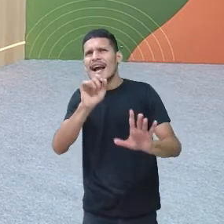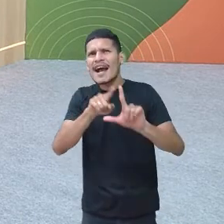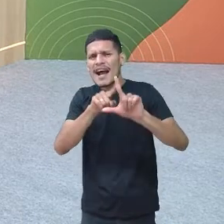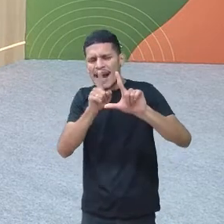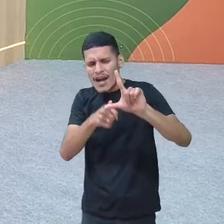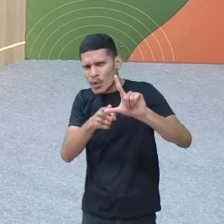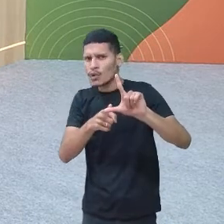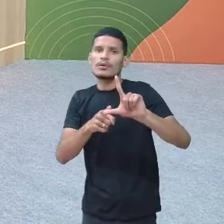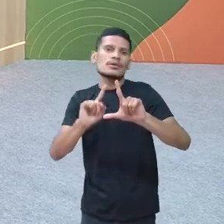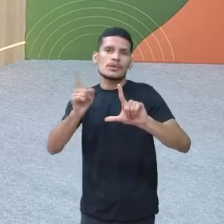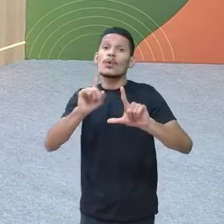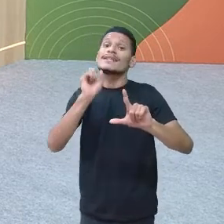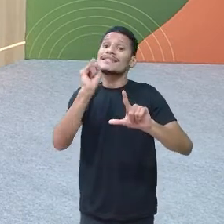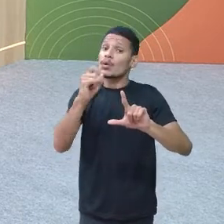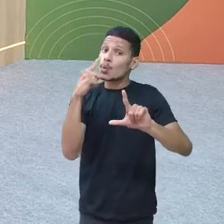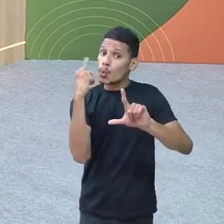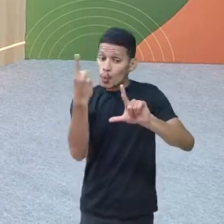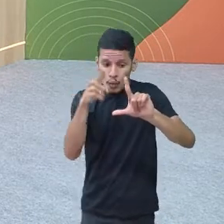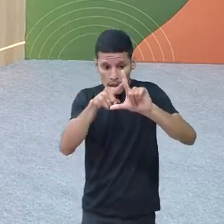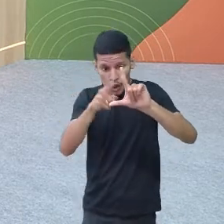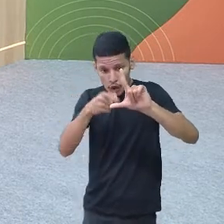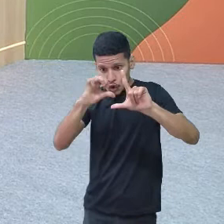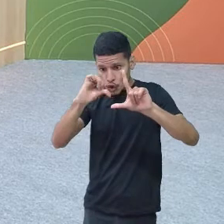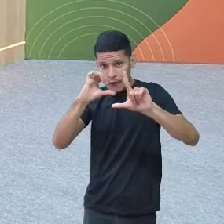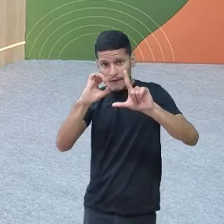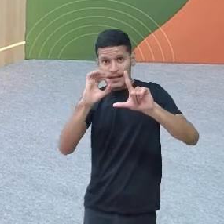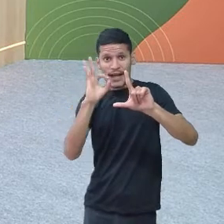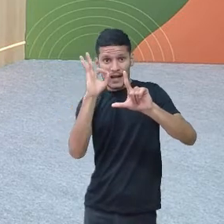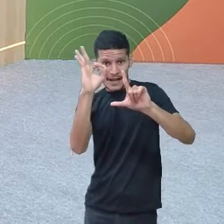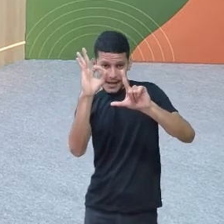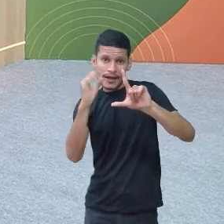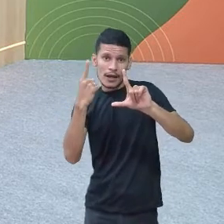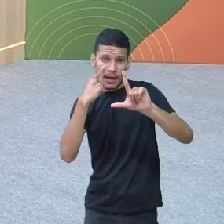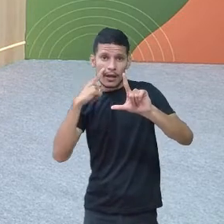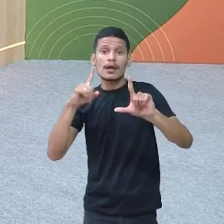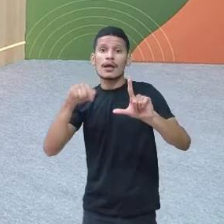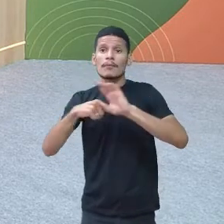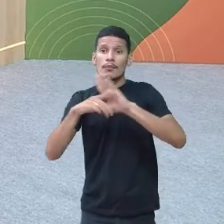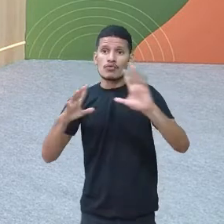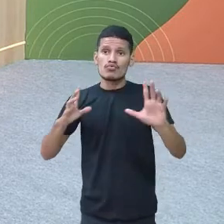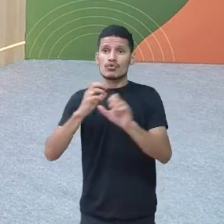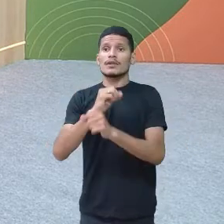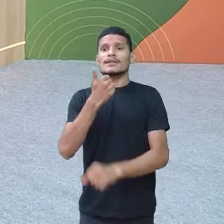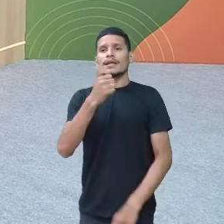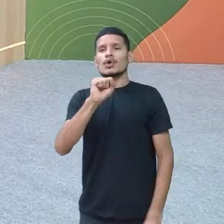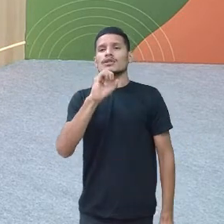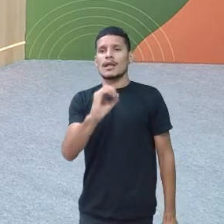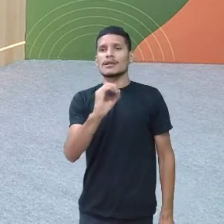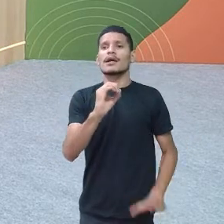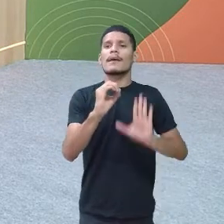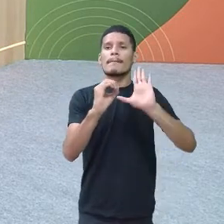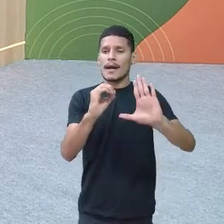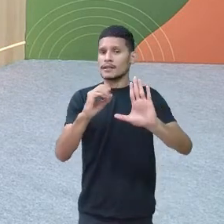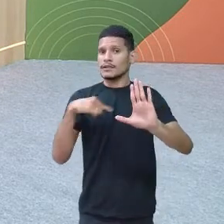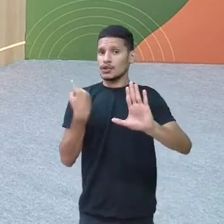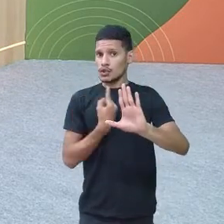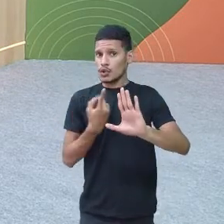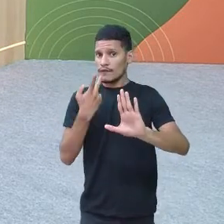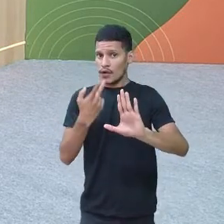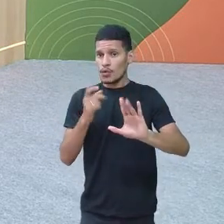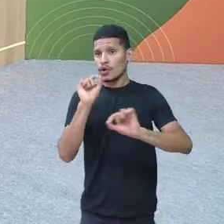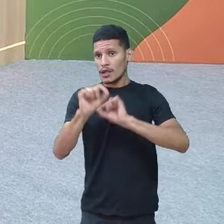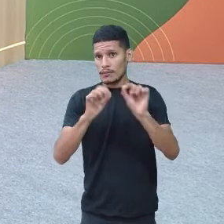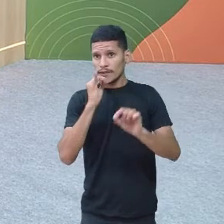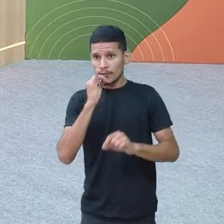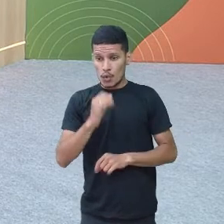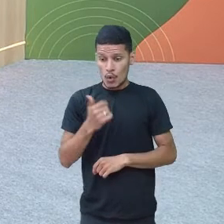não, se tiver um ângulo de 90, né? Porque a gente viu agora que a soma tem que dar 180. Então, se eu tivesse outro ângulo